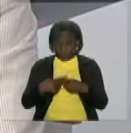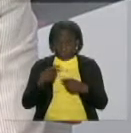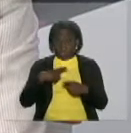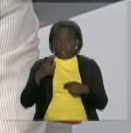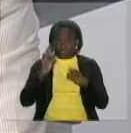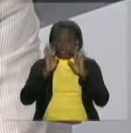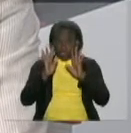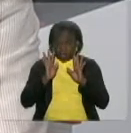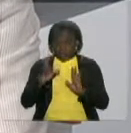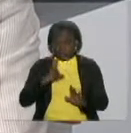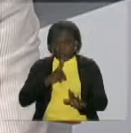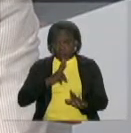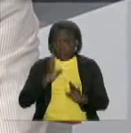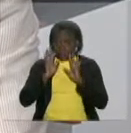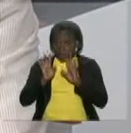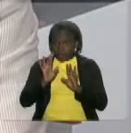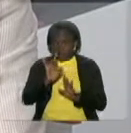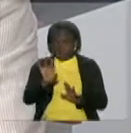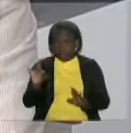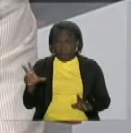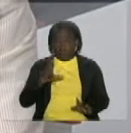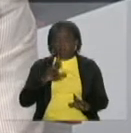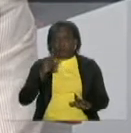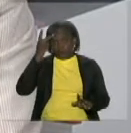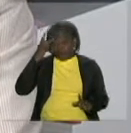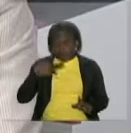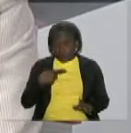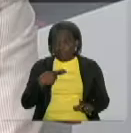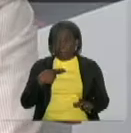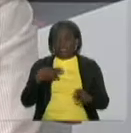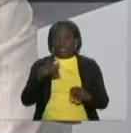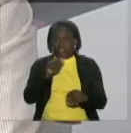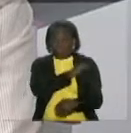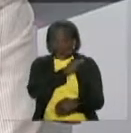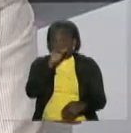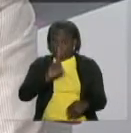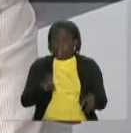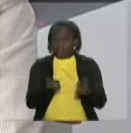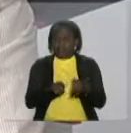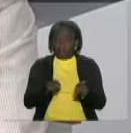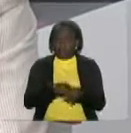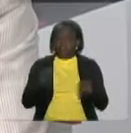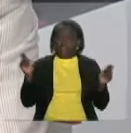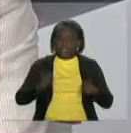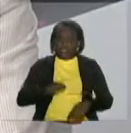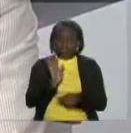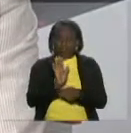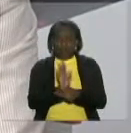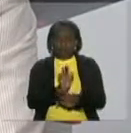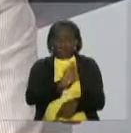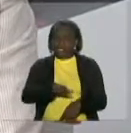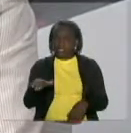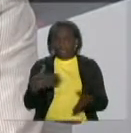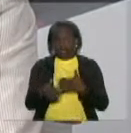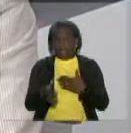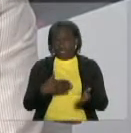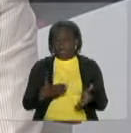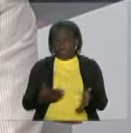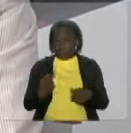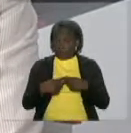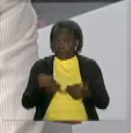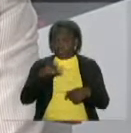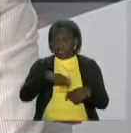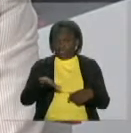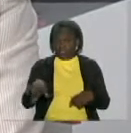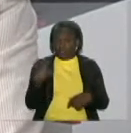é previsto o atendimento individualizado, ações específicas para um aluno com deficiência, nada impede que também haja essa proteção para a criança,